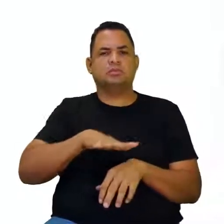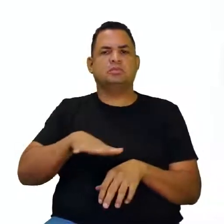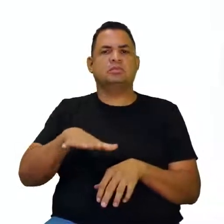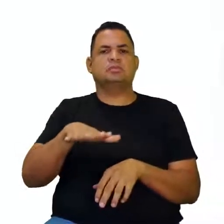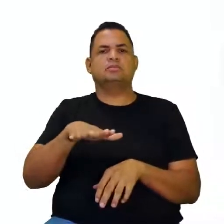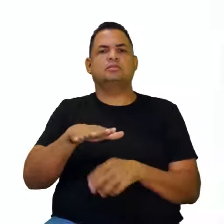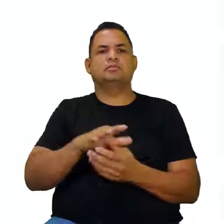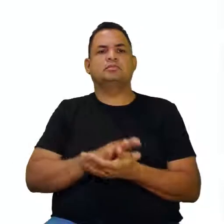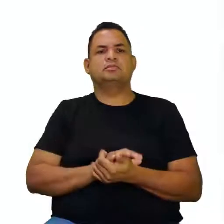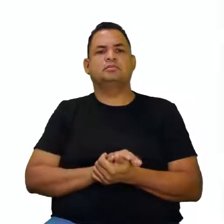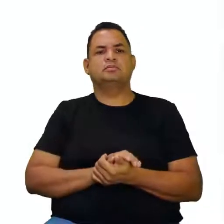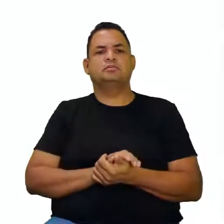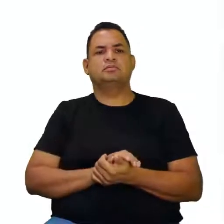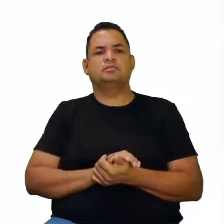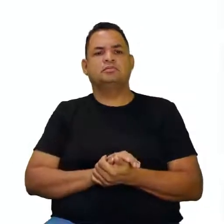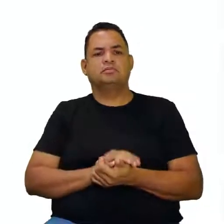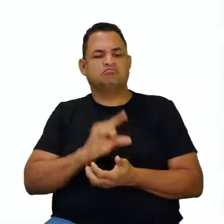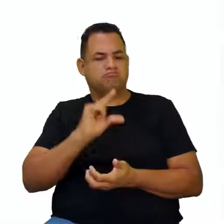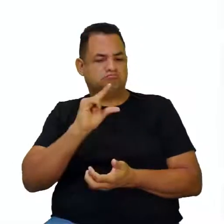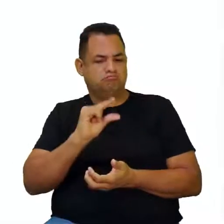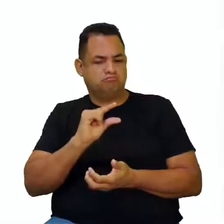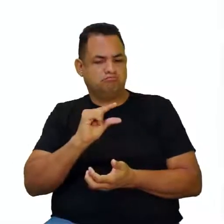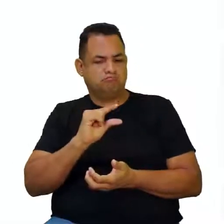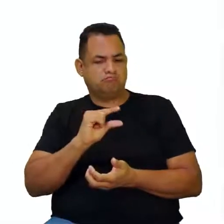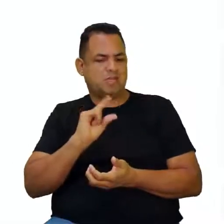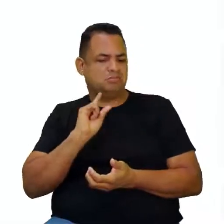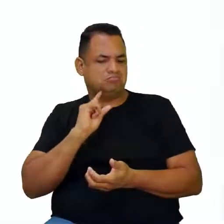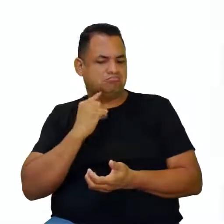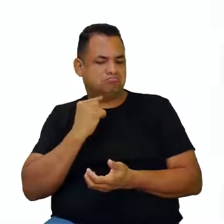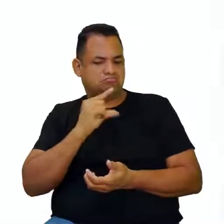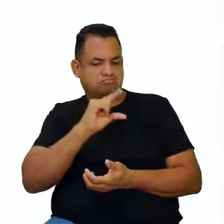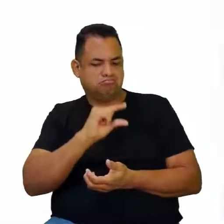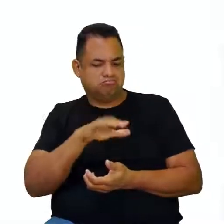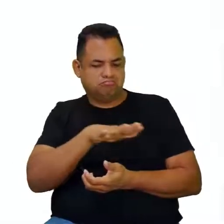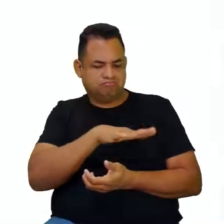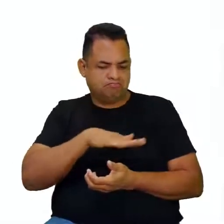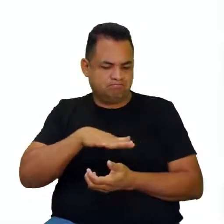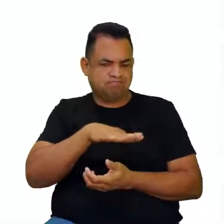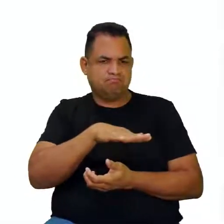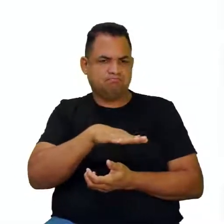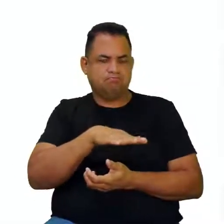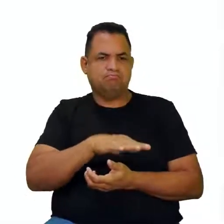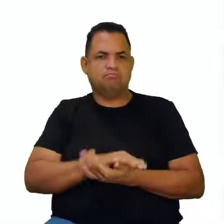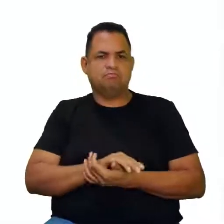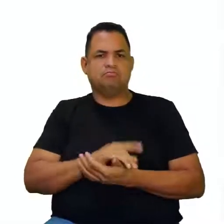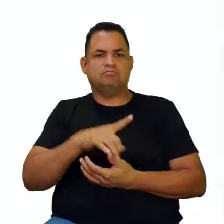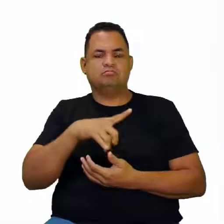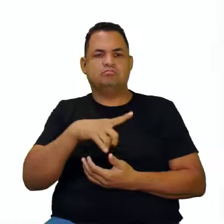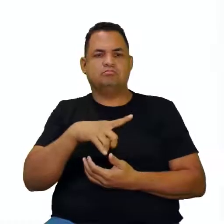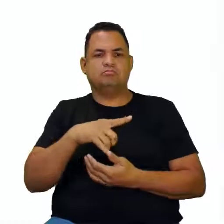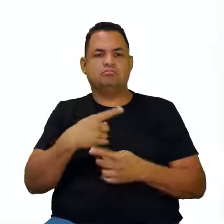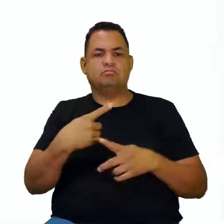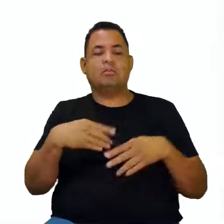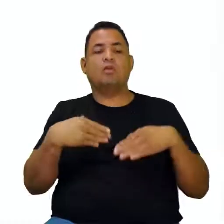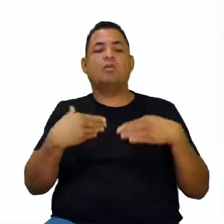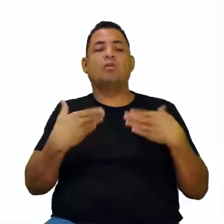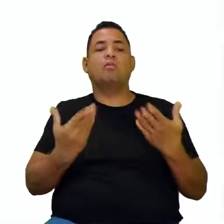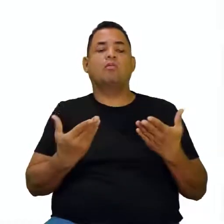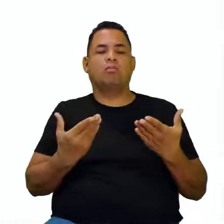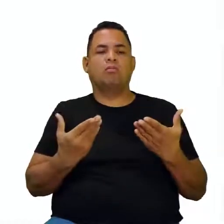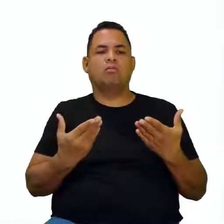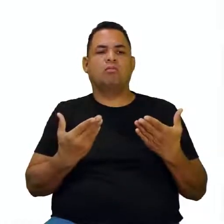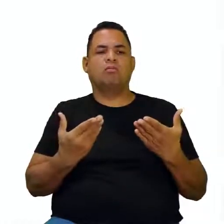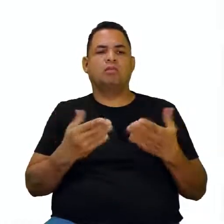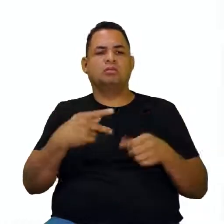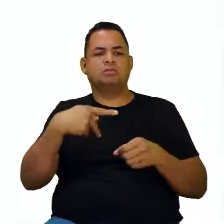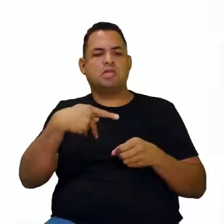contaminados em ambientes menos contaminados, digamos assim. Só que esses ambientes estariam contaminados com quê?